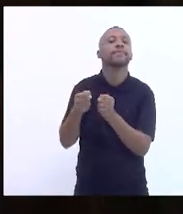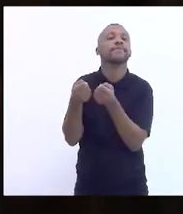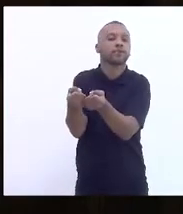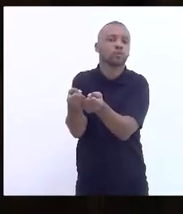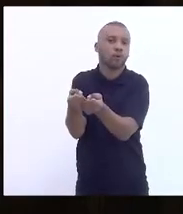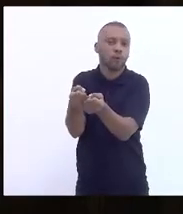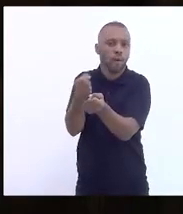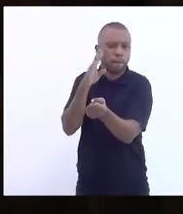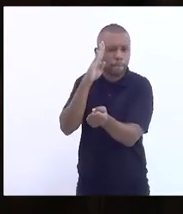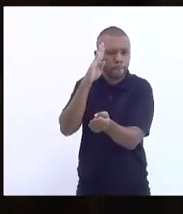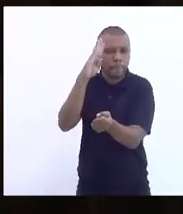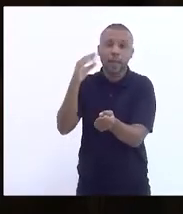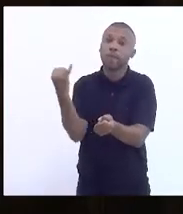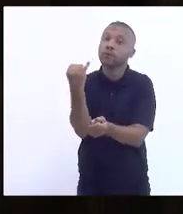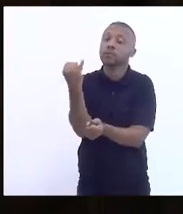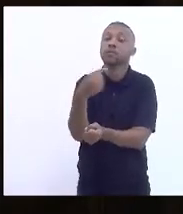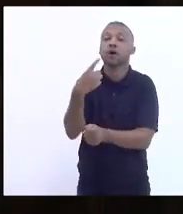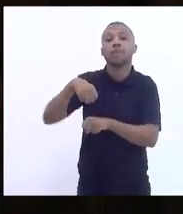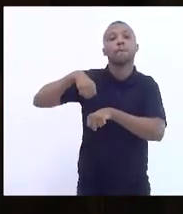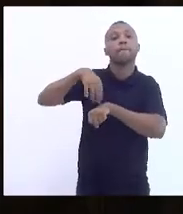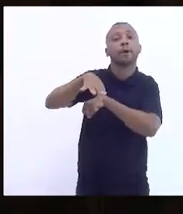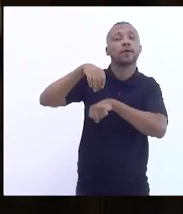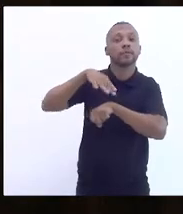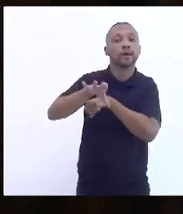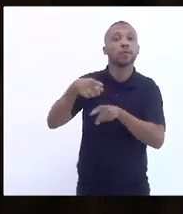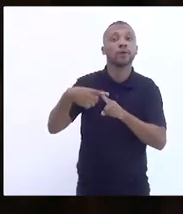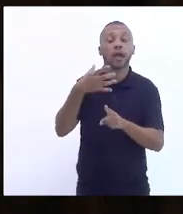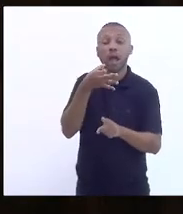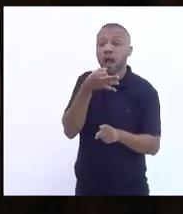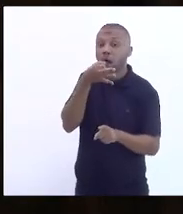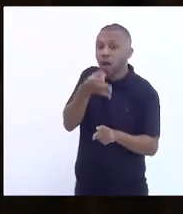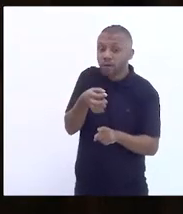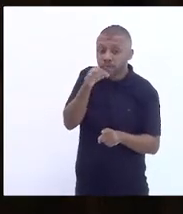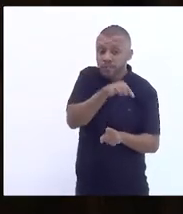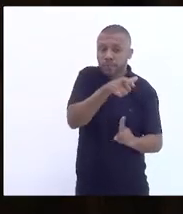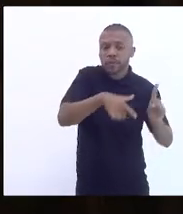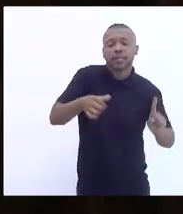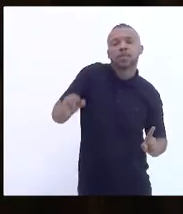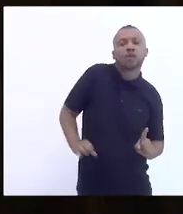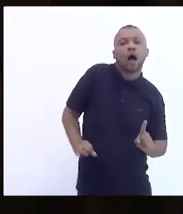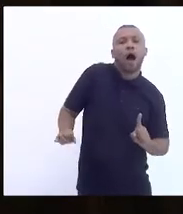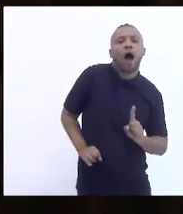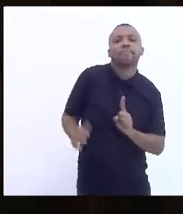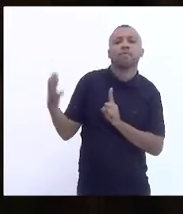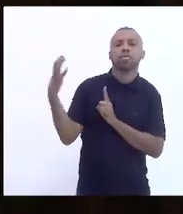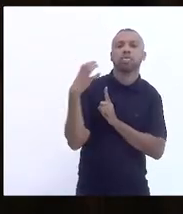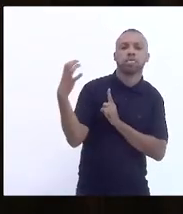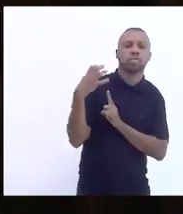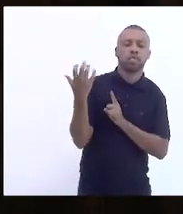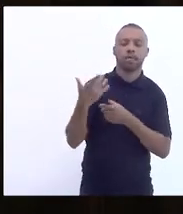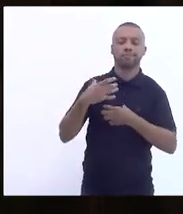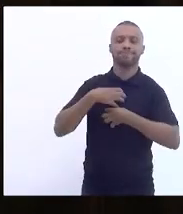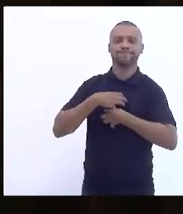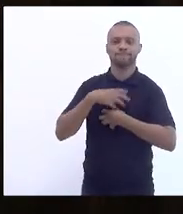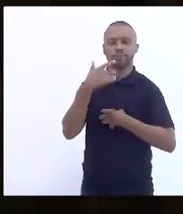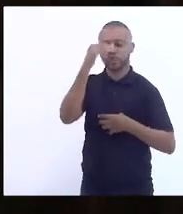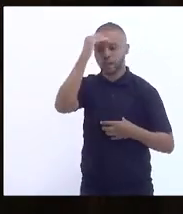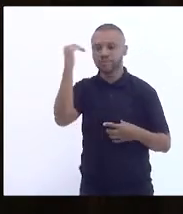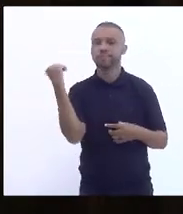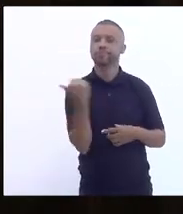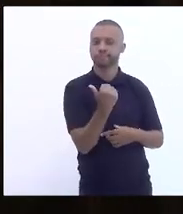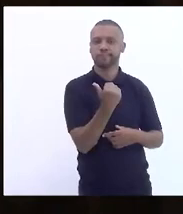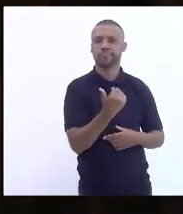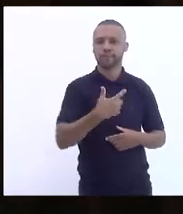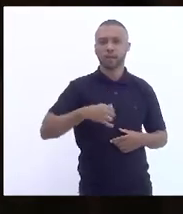acho fundamental a gente colocar isso porque é o olhar de quem tá ali de quem sofre de quem sente a dor é isso é muito respeitado né